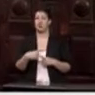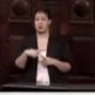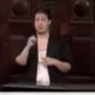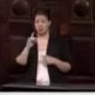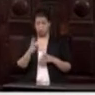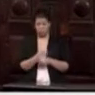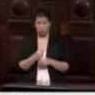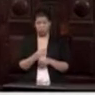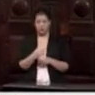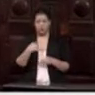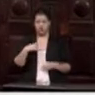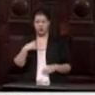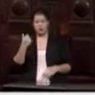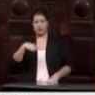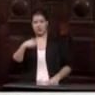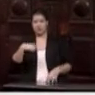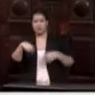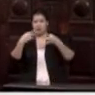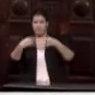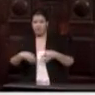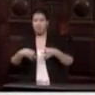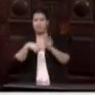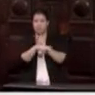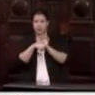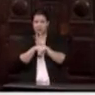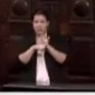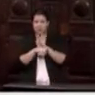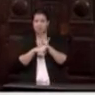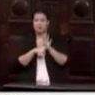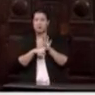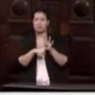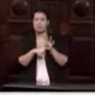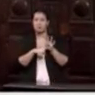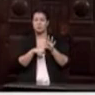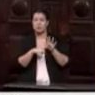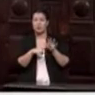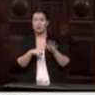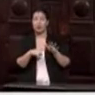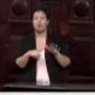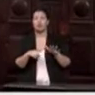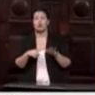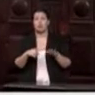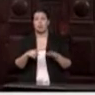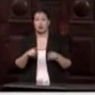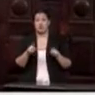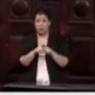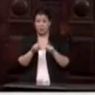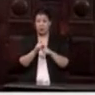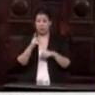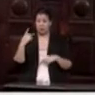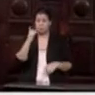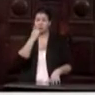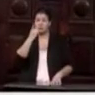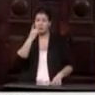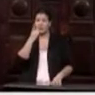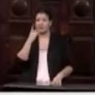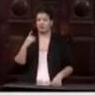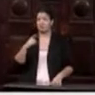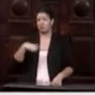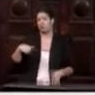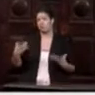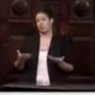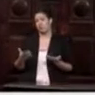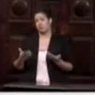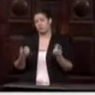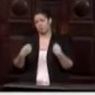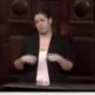contas fossem avaliadas como deveriam ter sido, de maneira correta, isenta e profunda pelos deputados, nós hoje